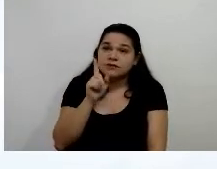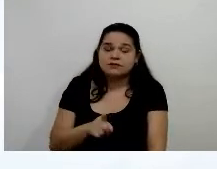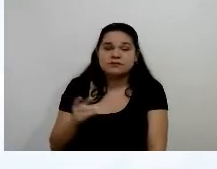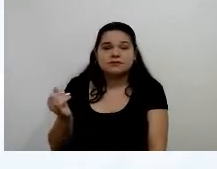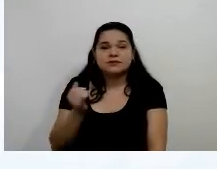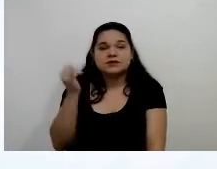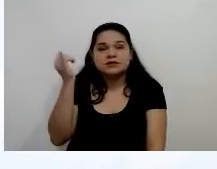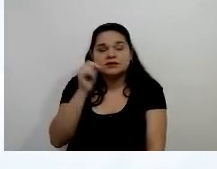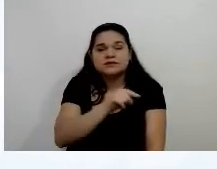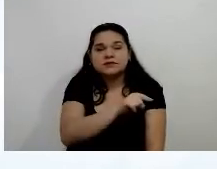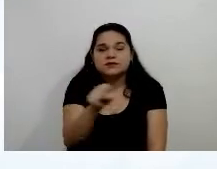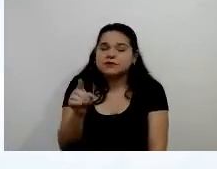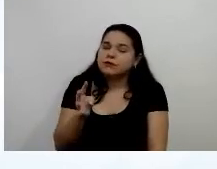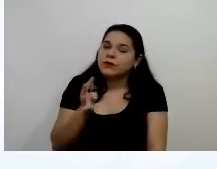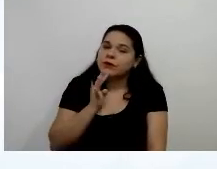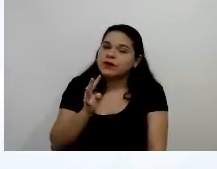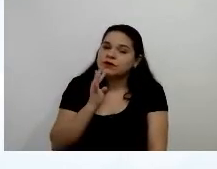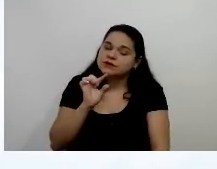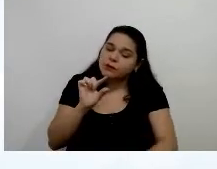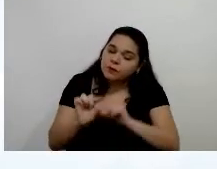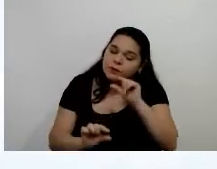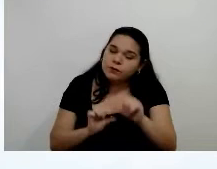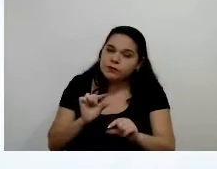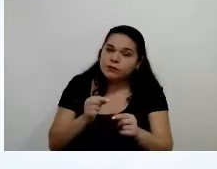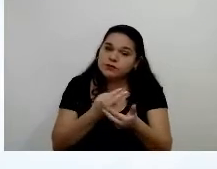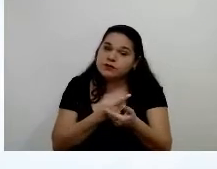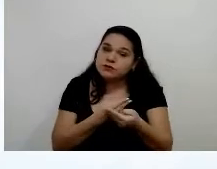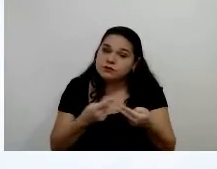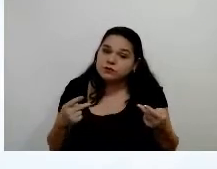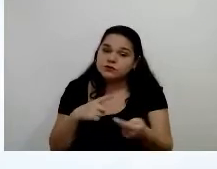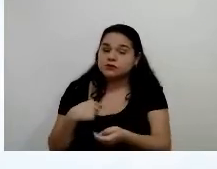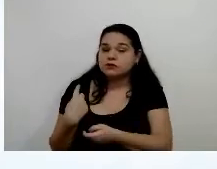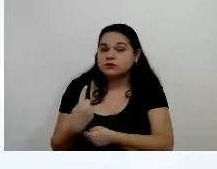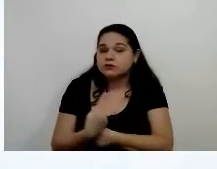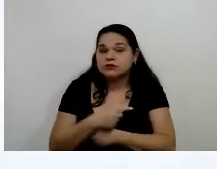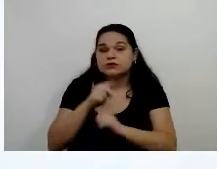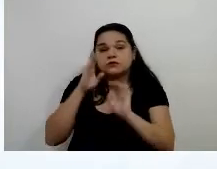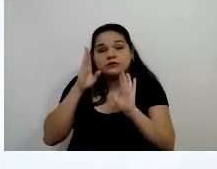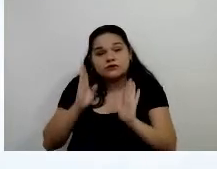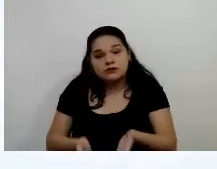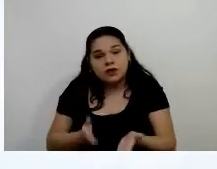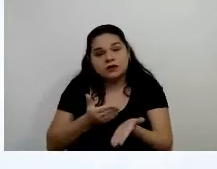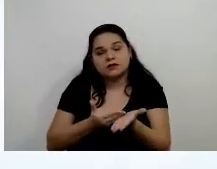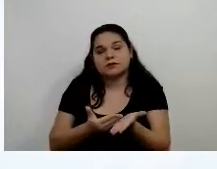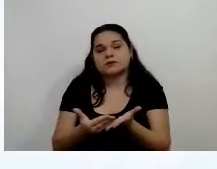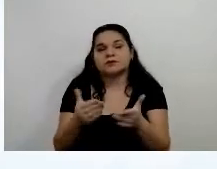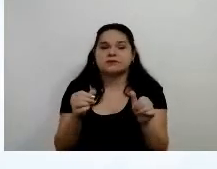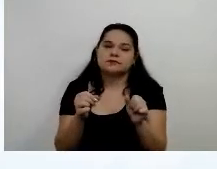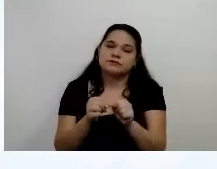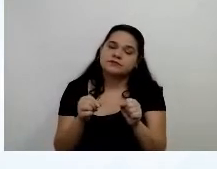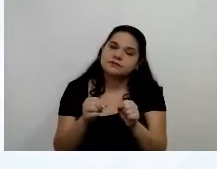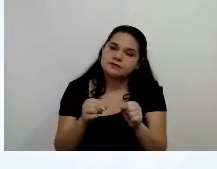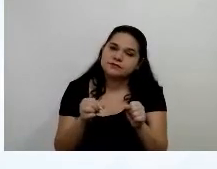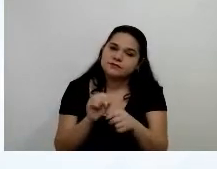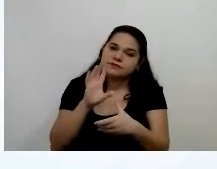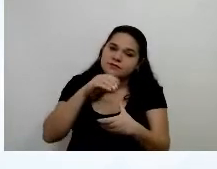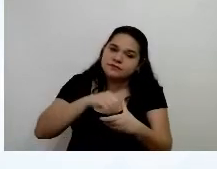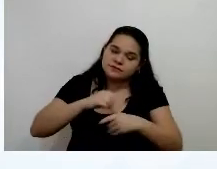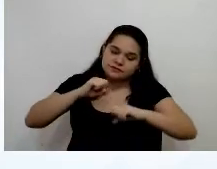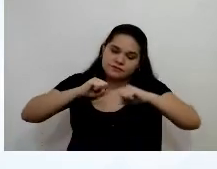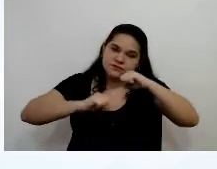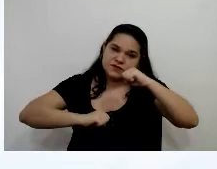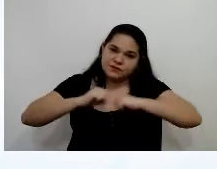um pouco das iniciativas que nós já estamos fazendo dentro das fábricas e